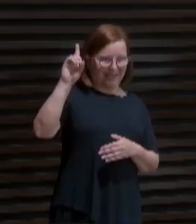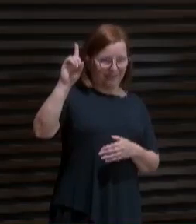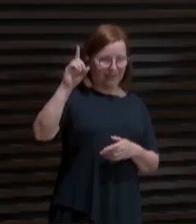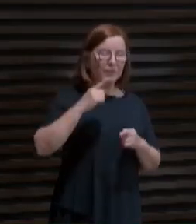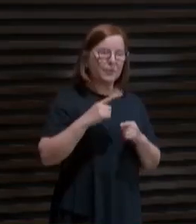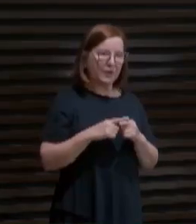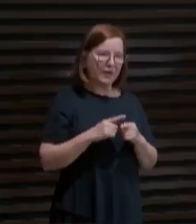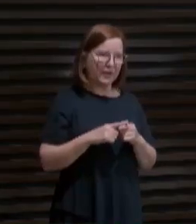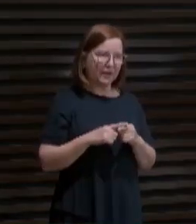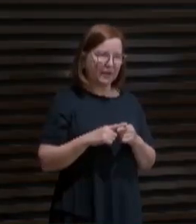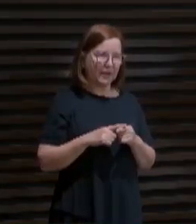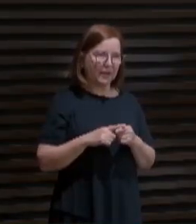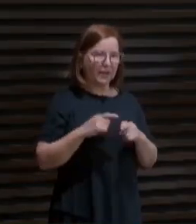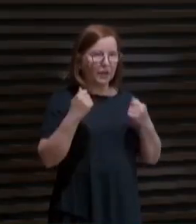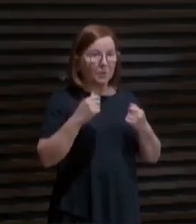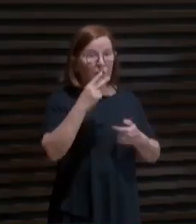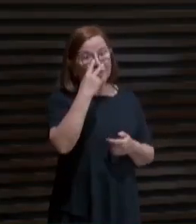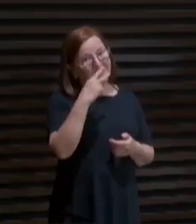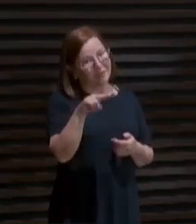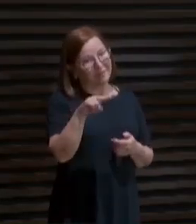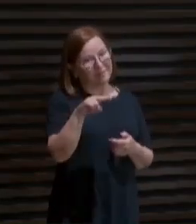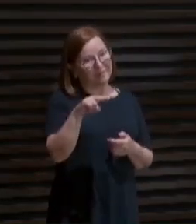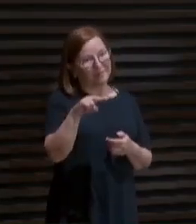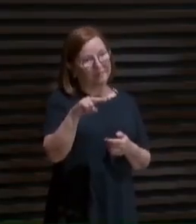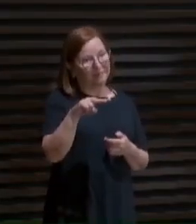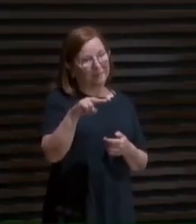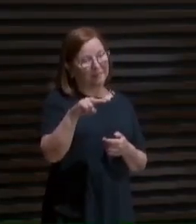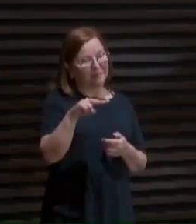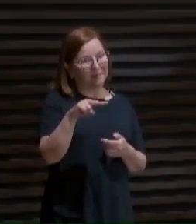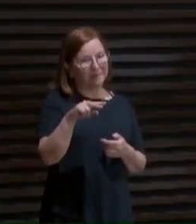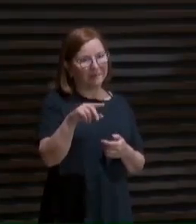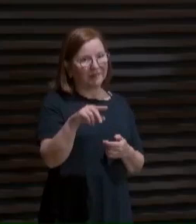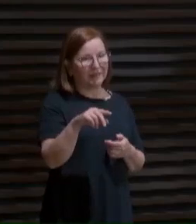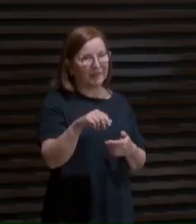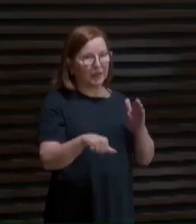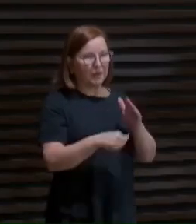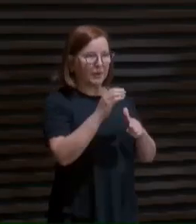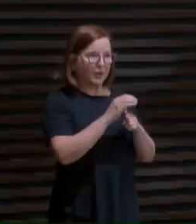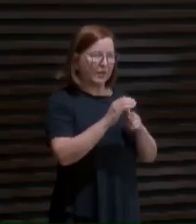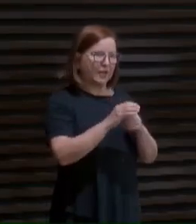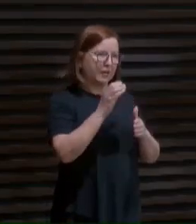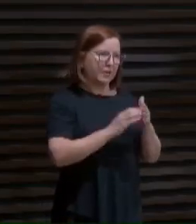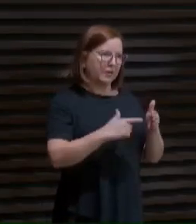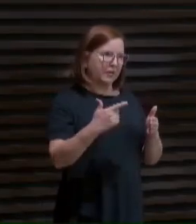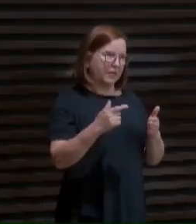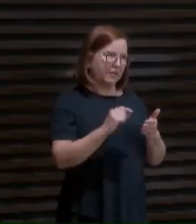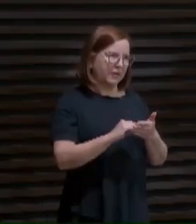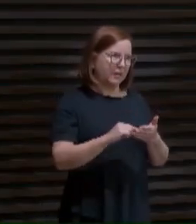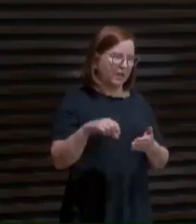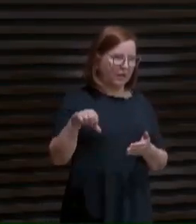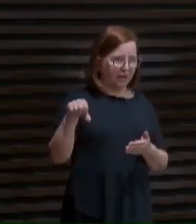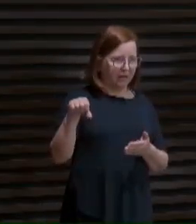Porque precisava de uma constatação. E nós lemos em 1 Coríntios, no capítulo 2, no versículo